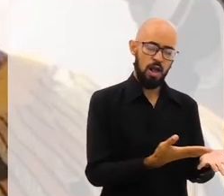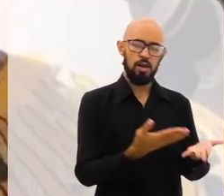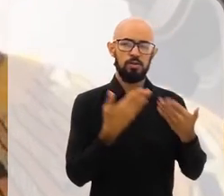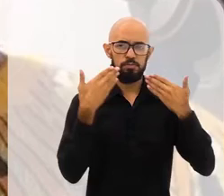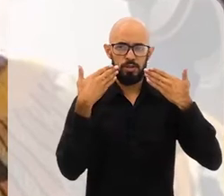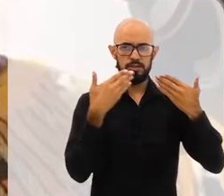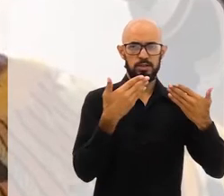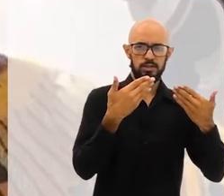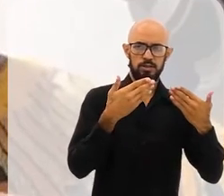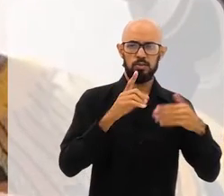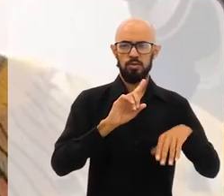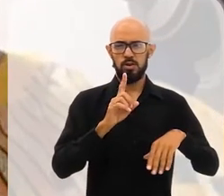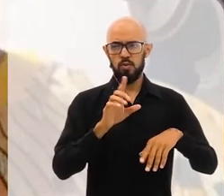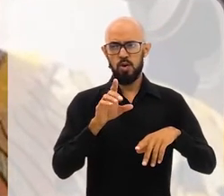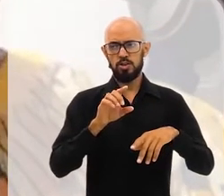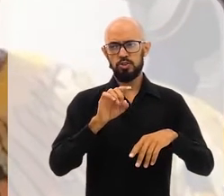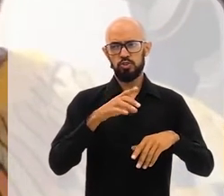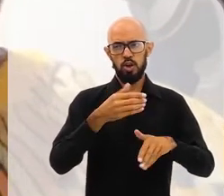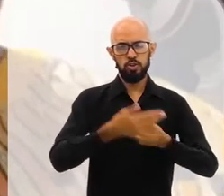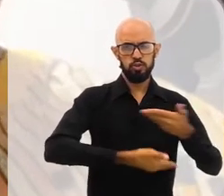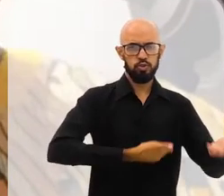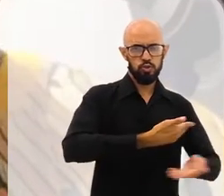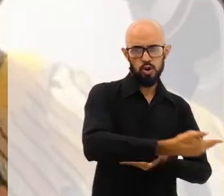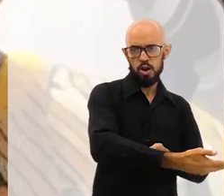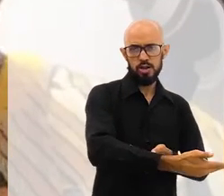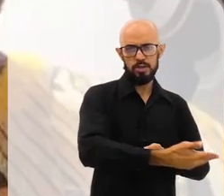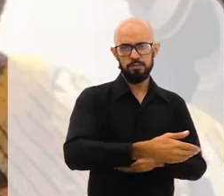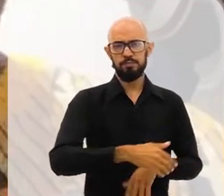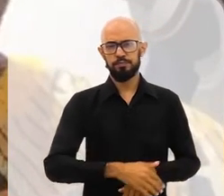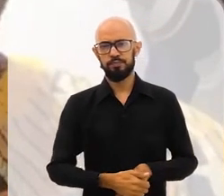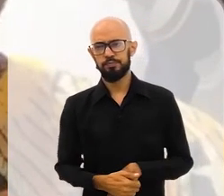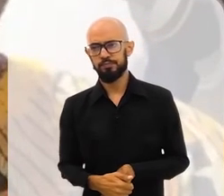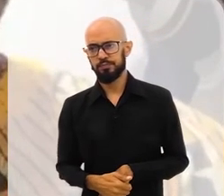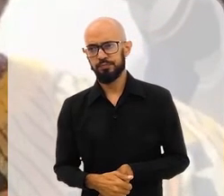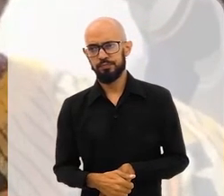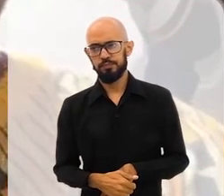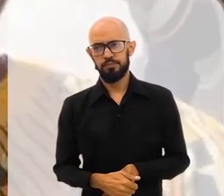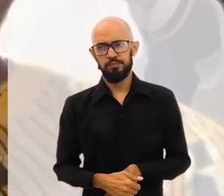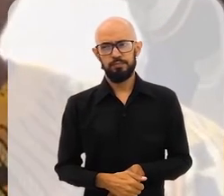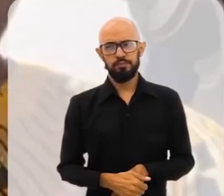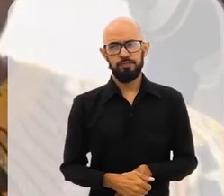até Íris o eis a Deus pedagogia só troca só